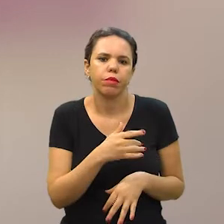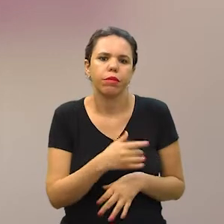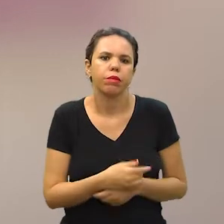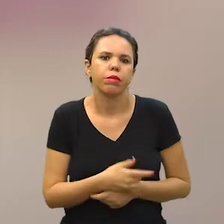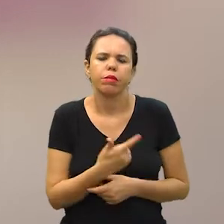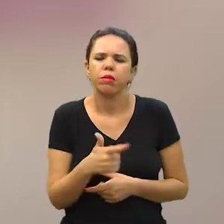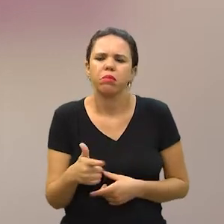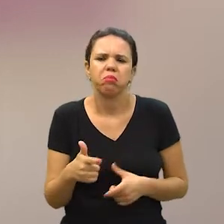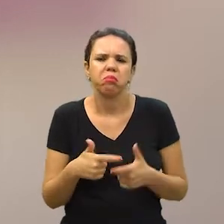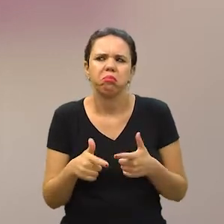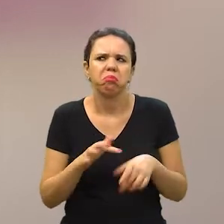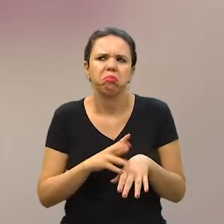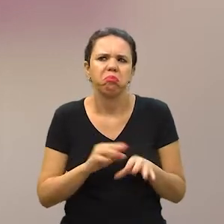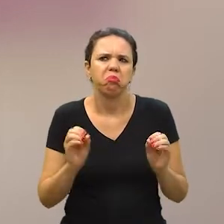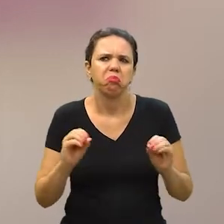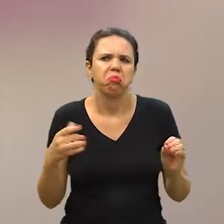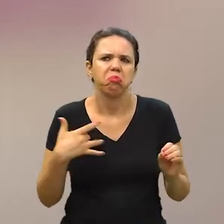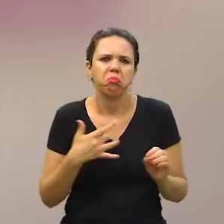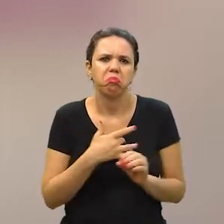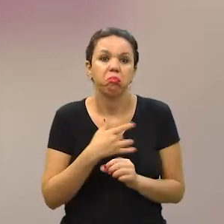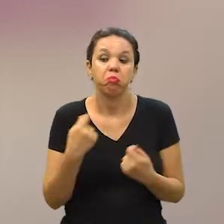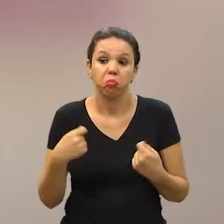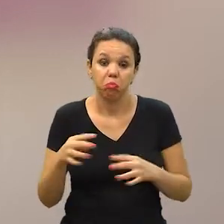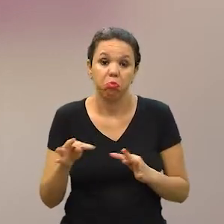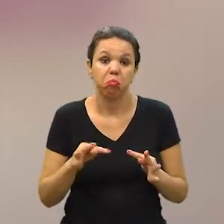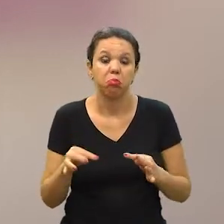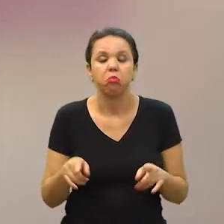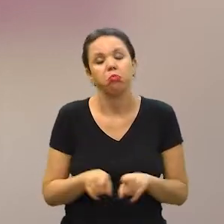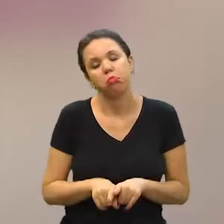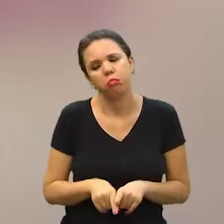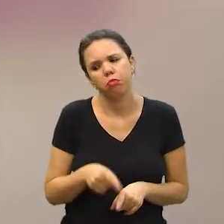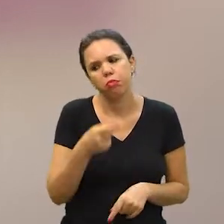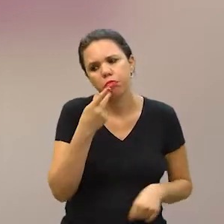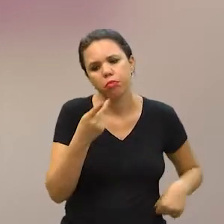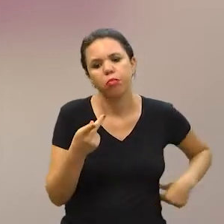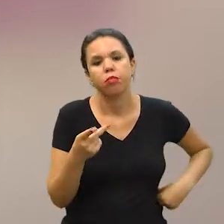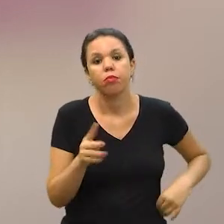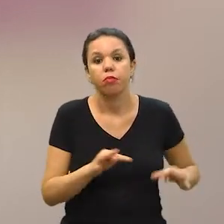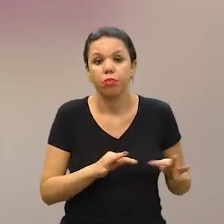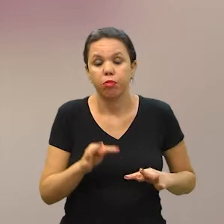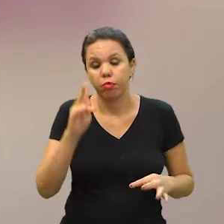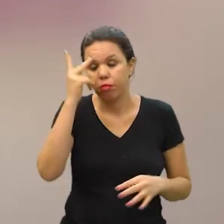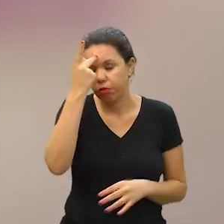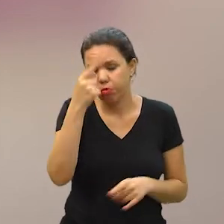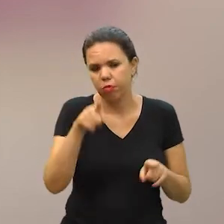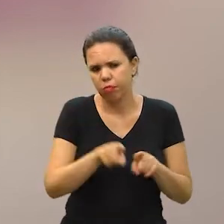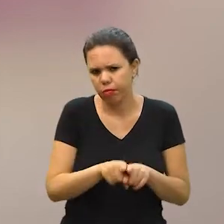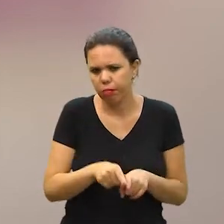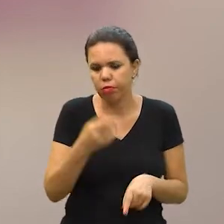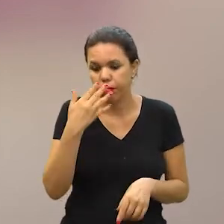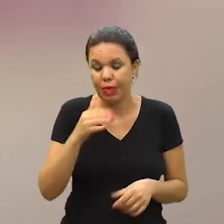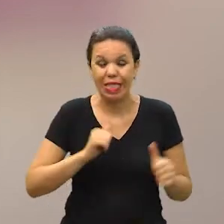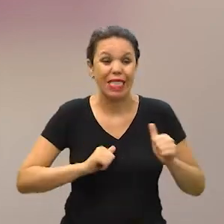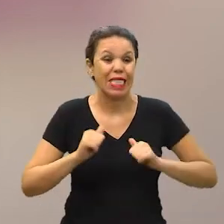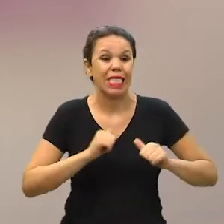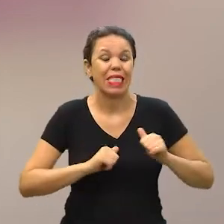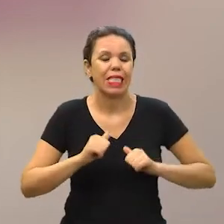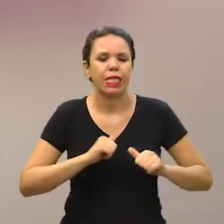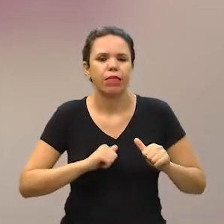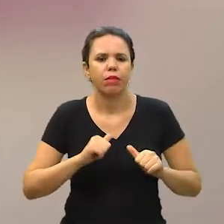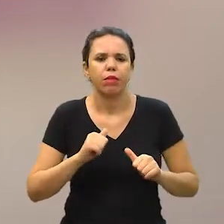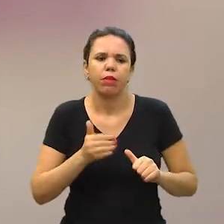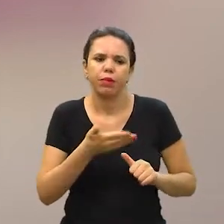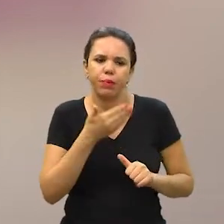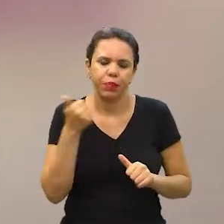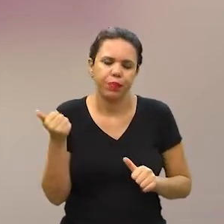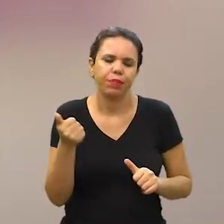tem alguma comorbidade, porque também precisa do tratamento. Então, às vezes a gente fala, vamos tratar o TDAH, mas a criança também é ansiosa. Então,